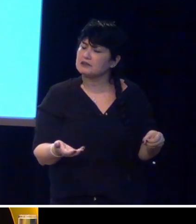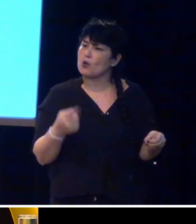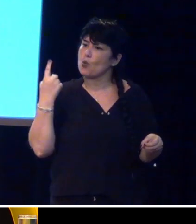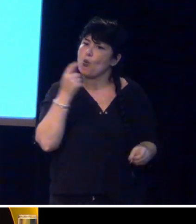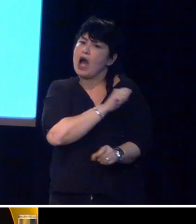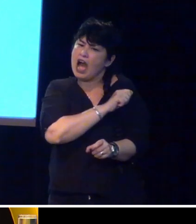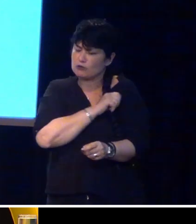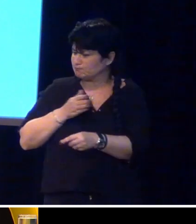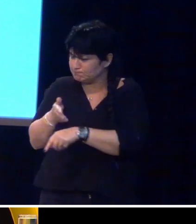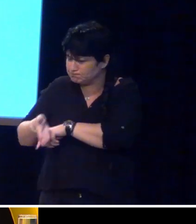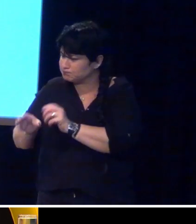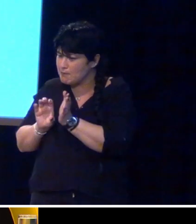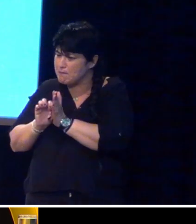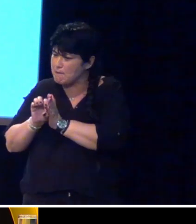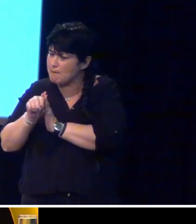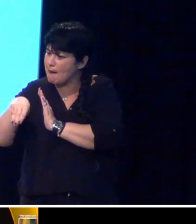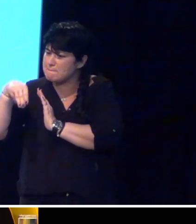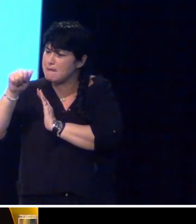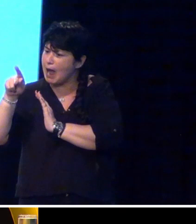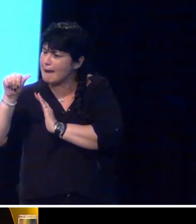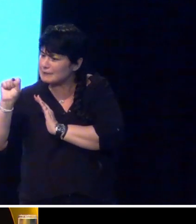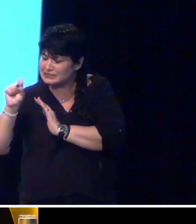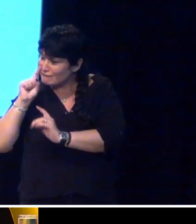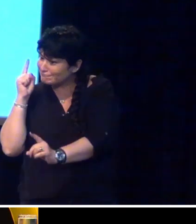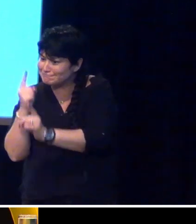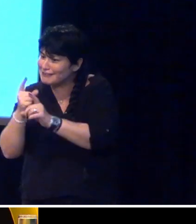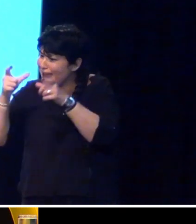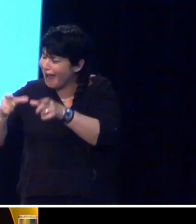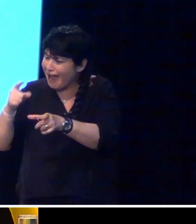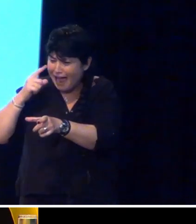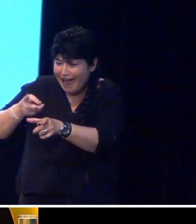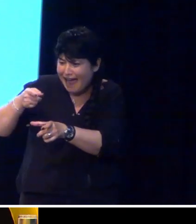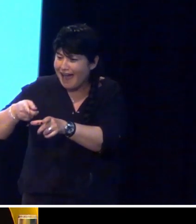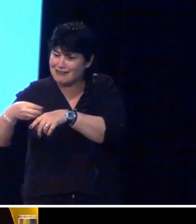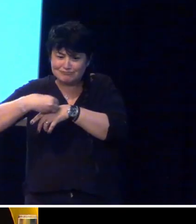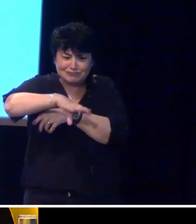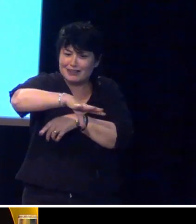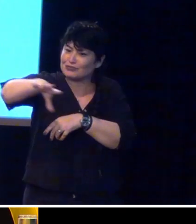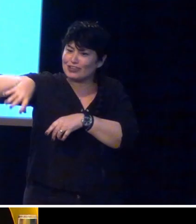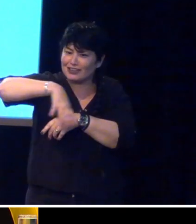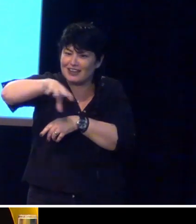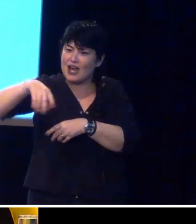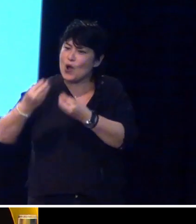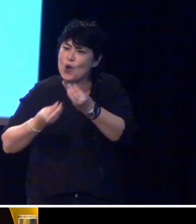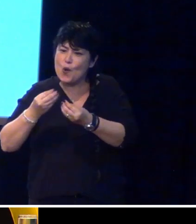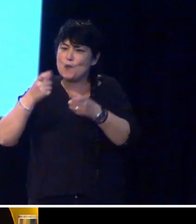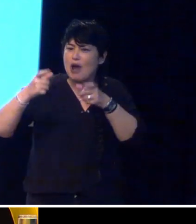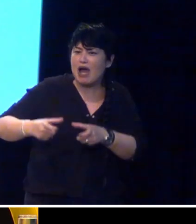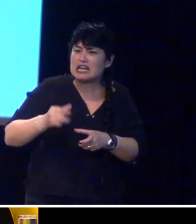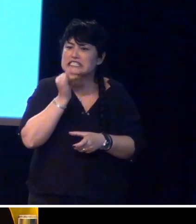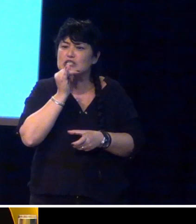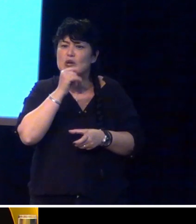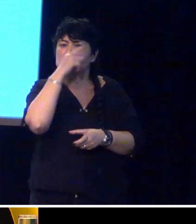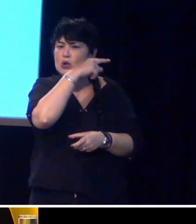um dos alunos entrou no Google Maps, aí conseguiram transmitir para todos eles como é que fazia, onde é que estava